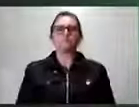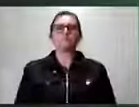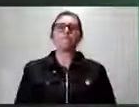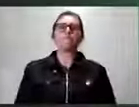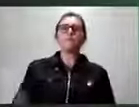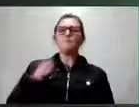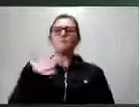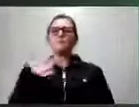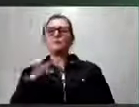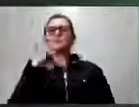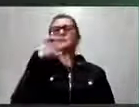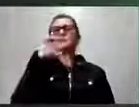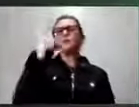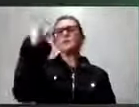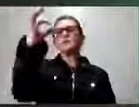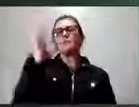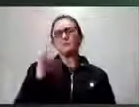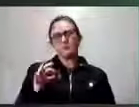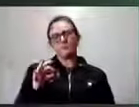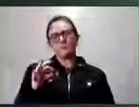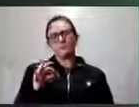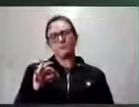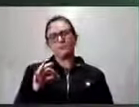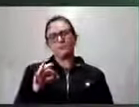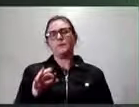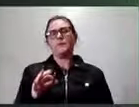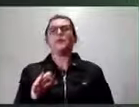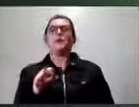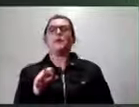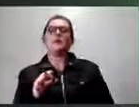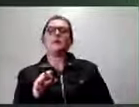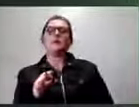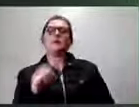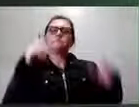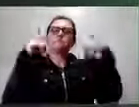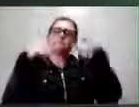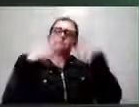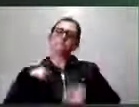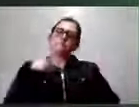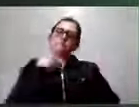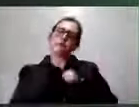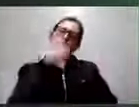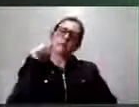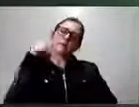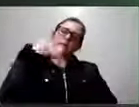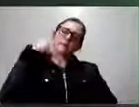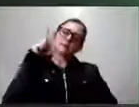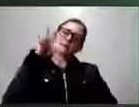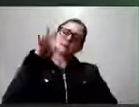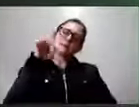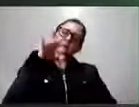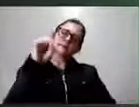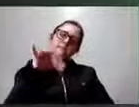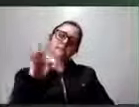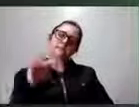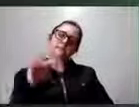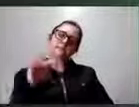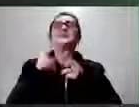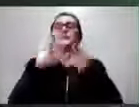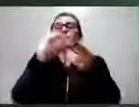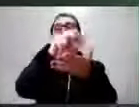Aproximadamente 50% dos anestesiologistas informaram que sempre avaliam